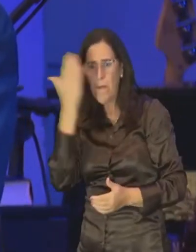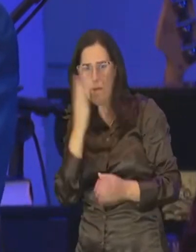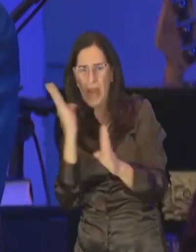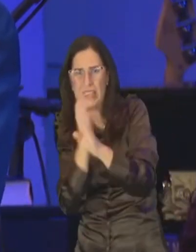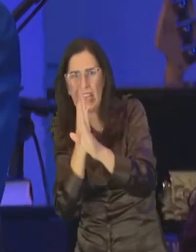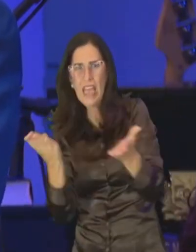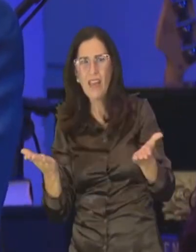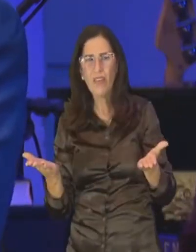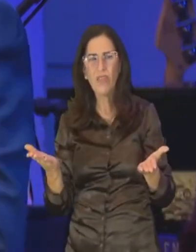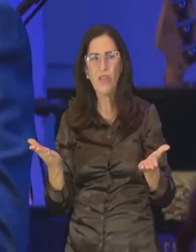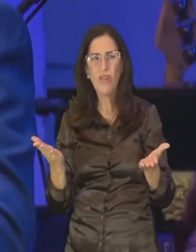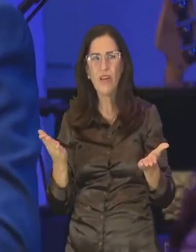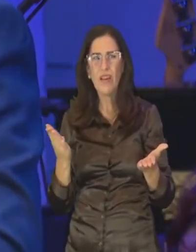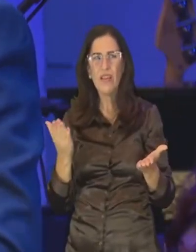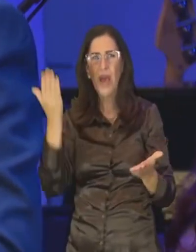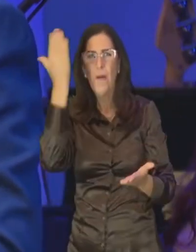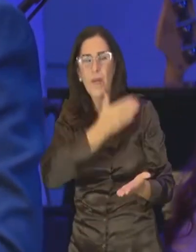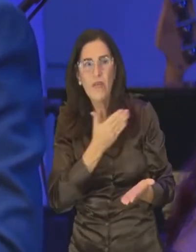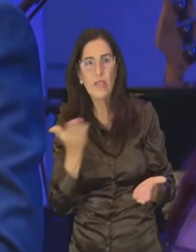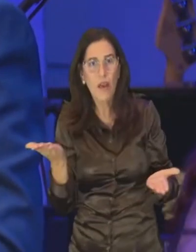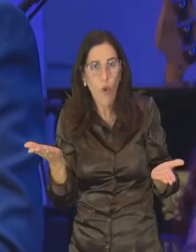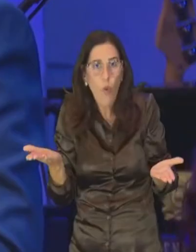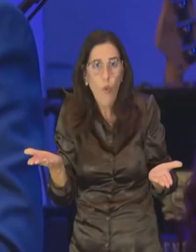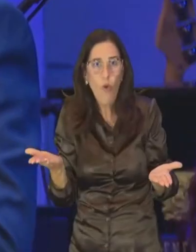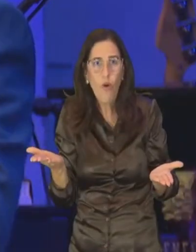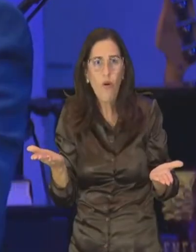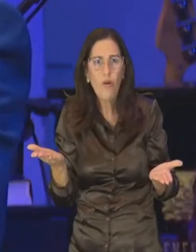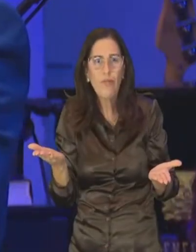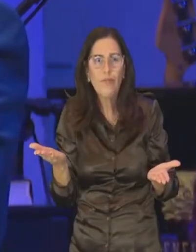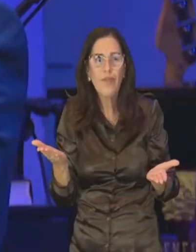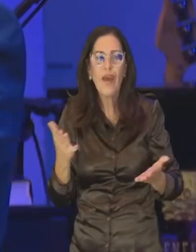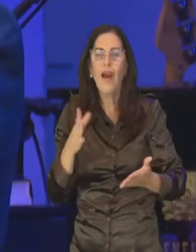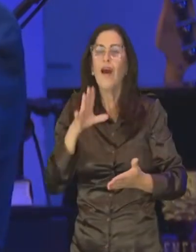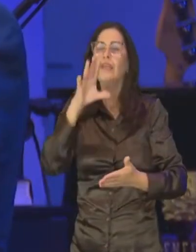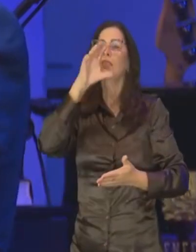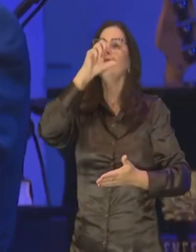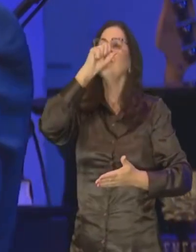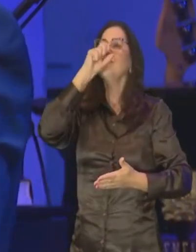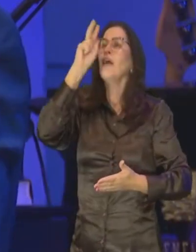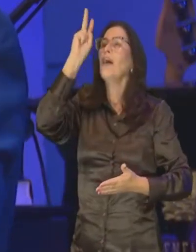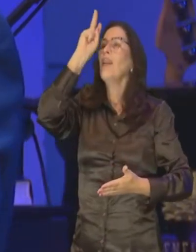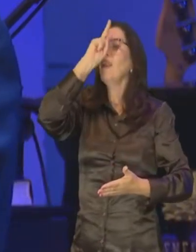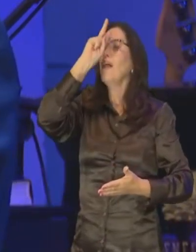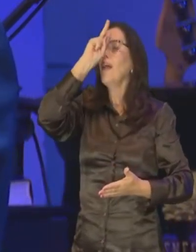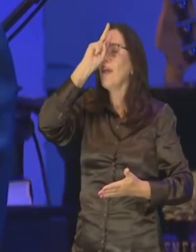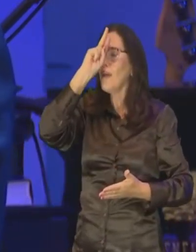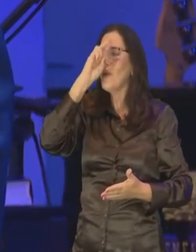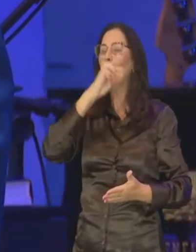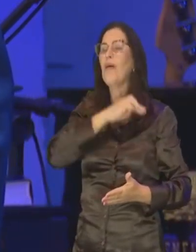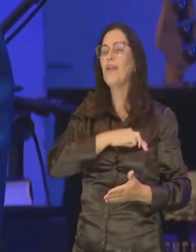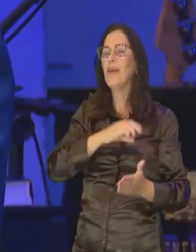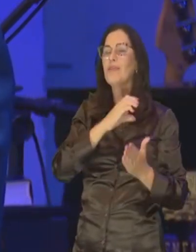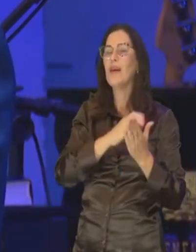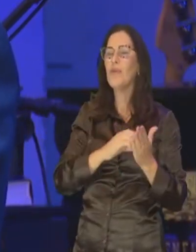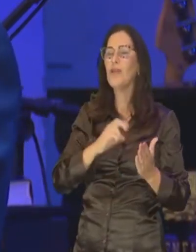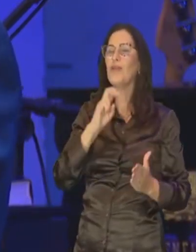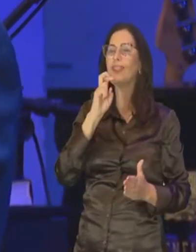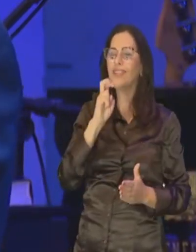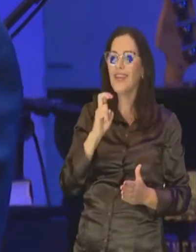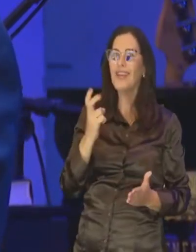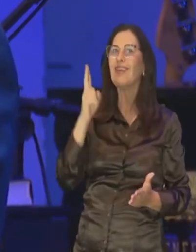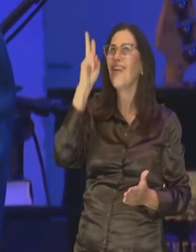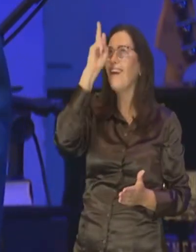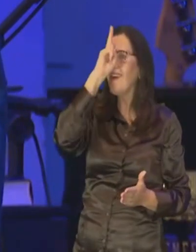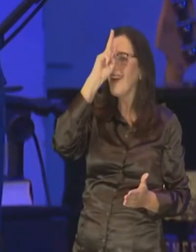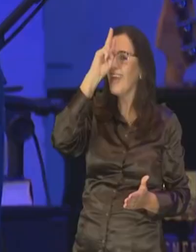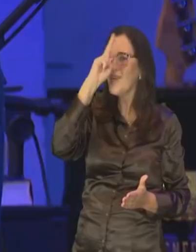perseguido, se a sua provação é essa, respira, lembra de Mateus capítulo 5, lembra que